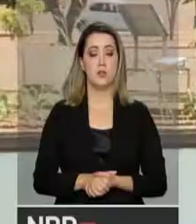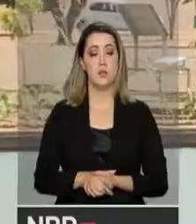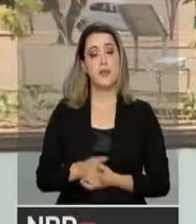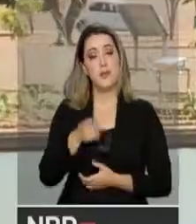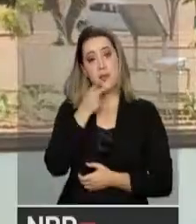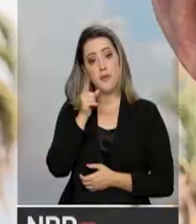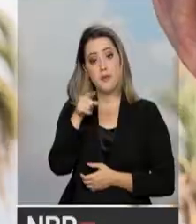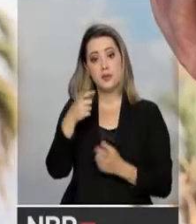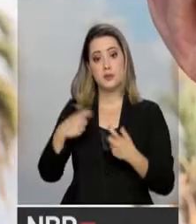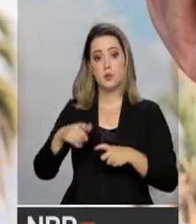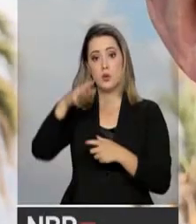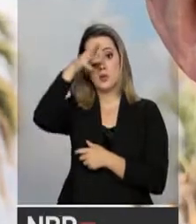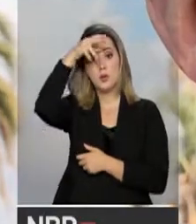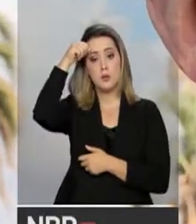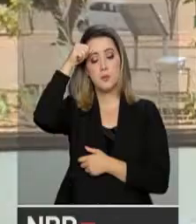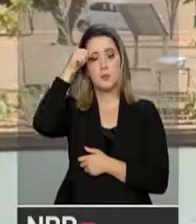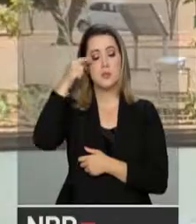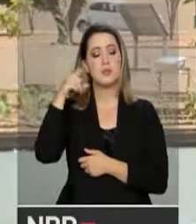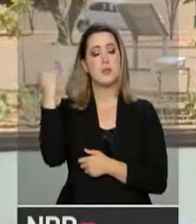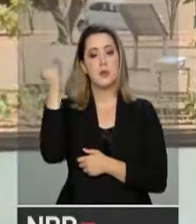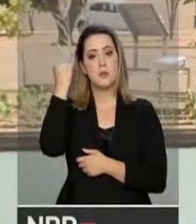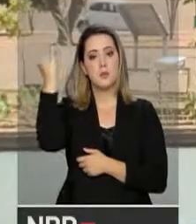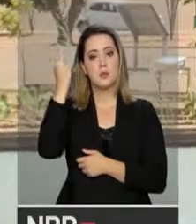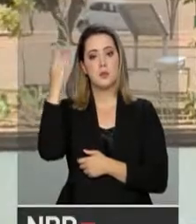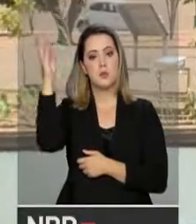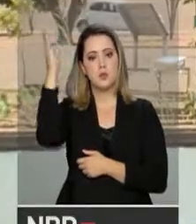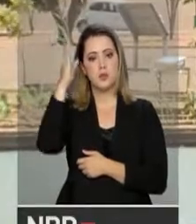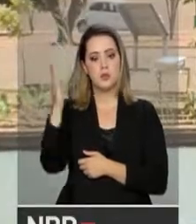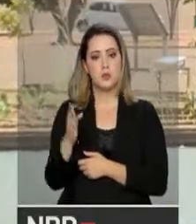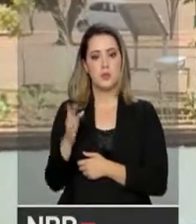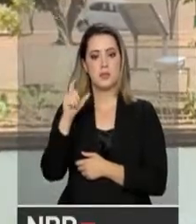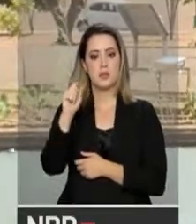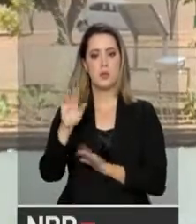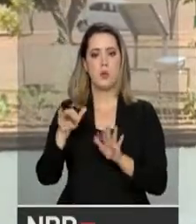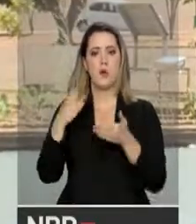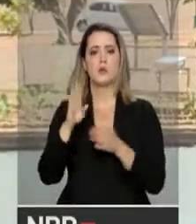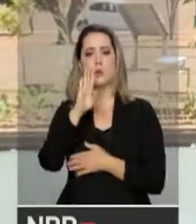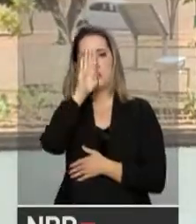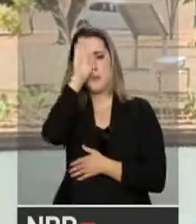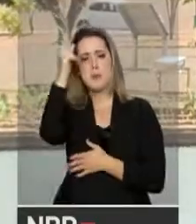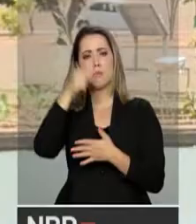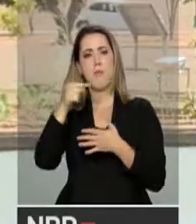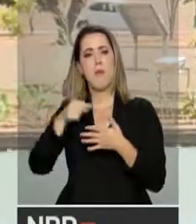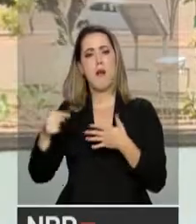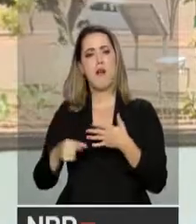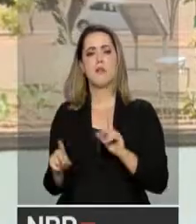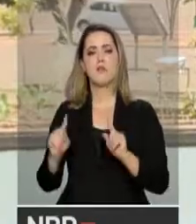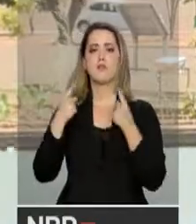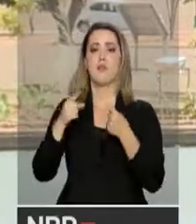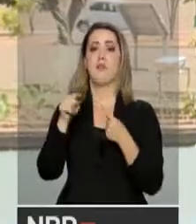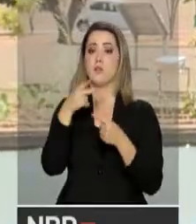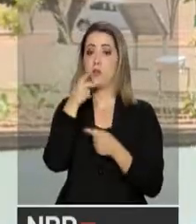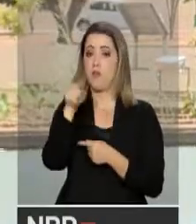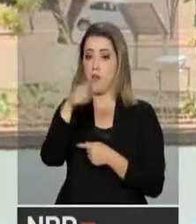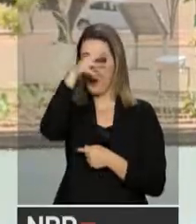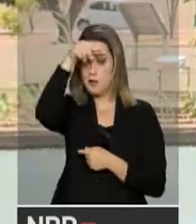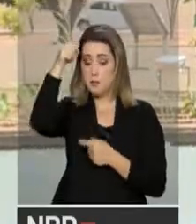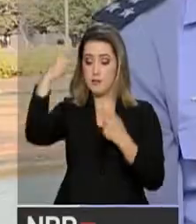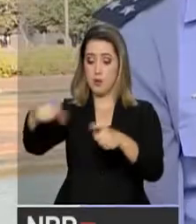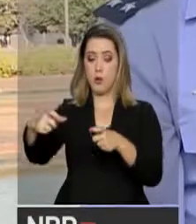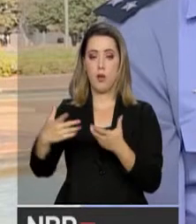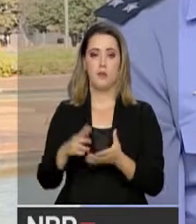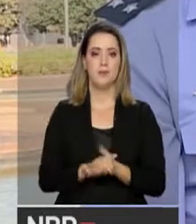Falando de região amazônica, uma região importantíssima para o país, quais os principais outros desafios que o senhor destacaria lá naquela região,